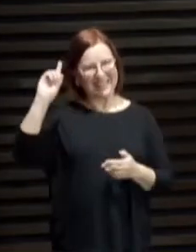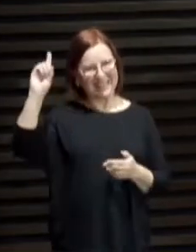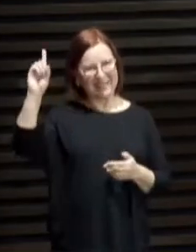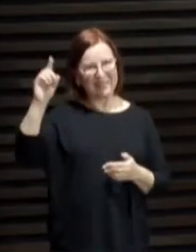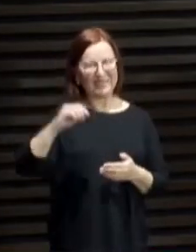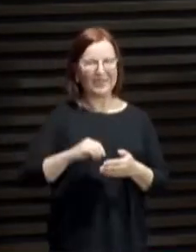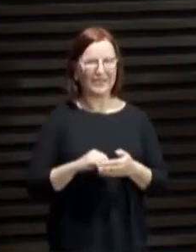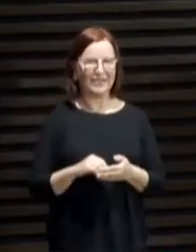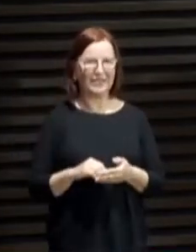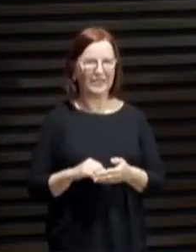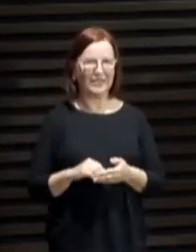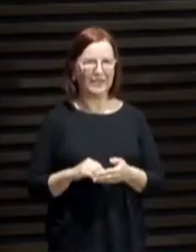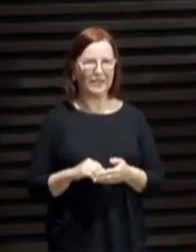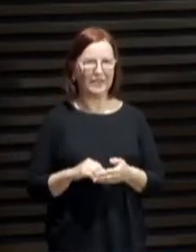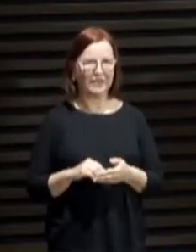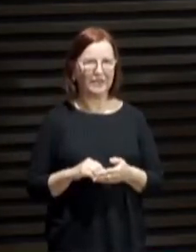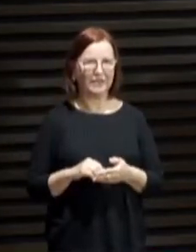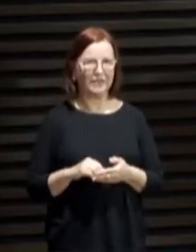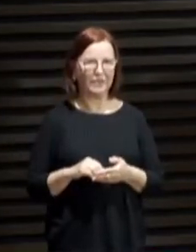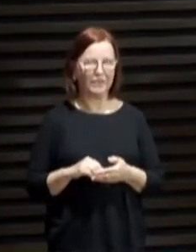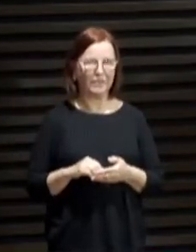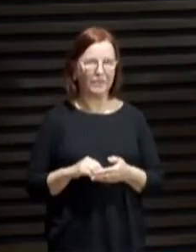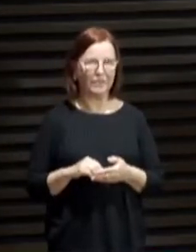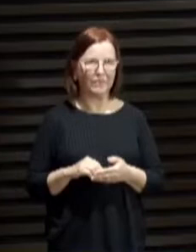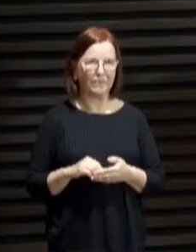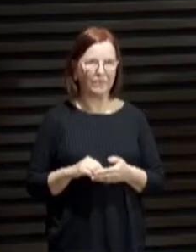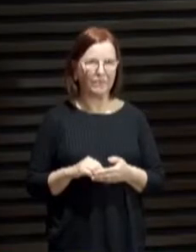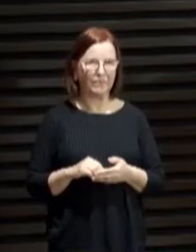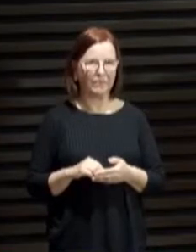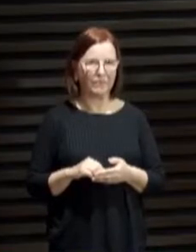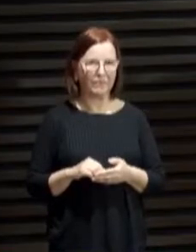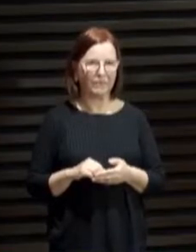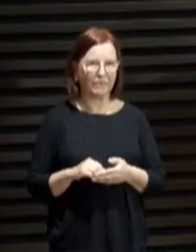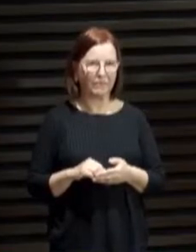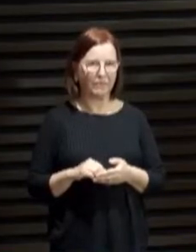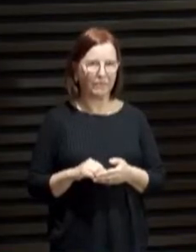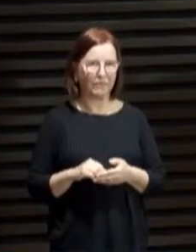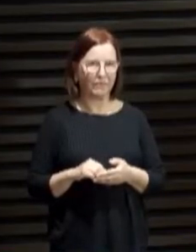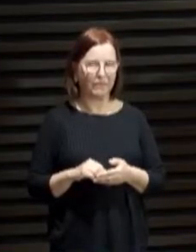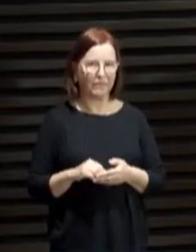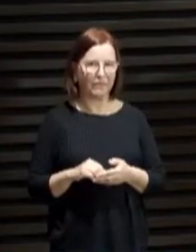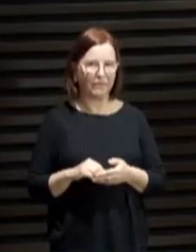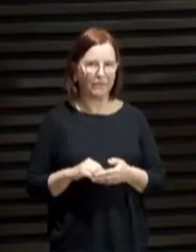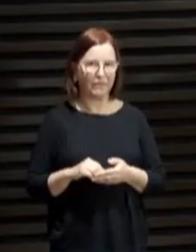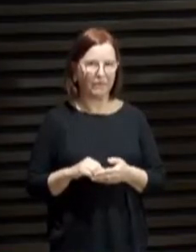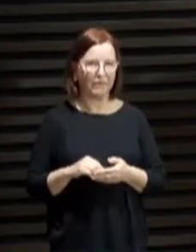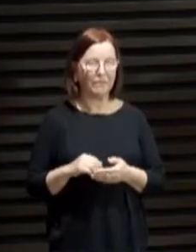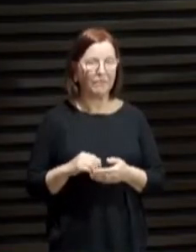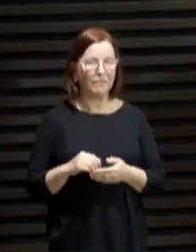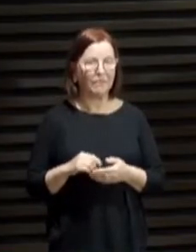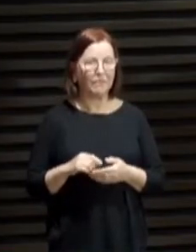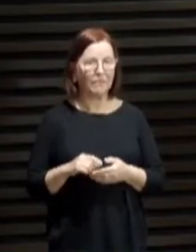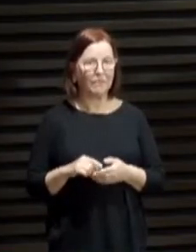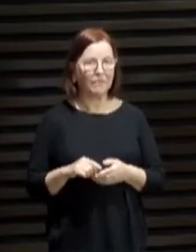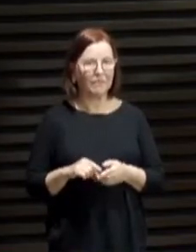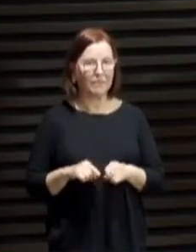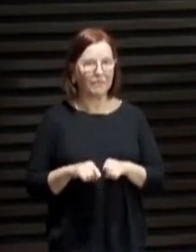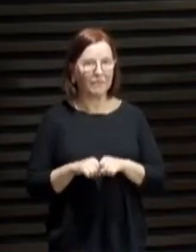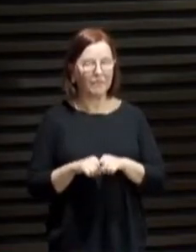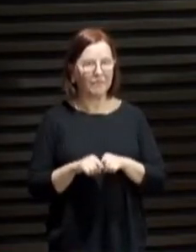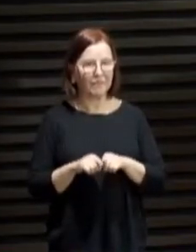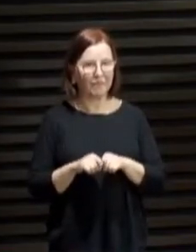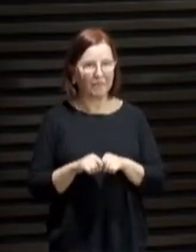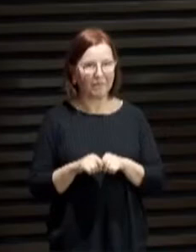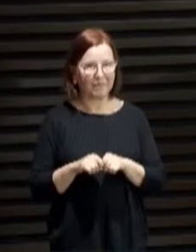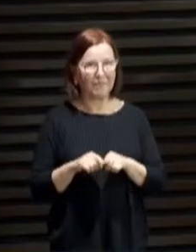não pela chave daquele que enunciou o ensino, mas pela chave daquele que